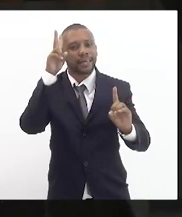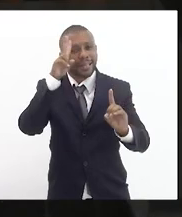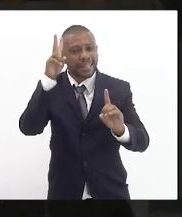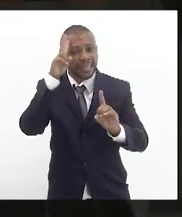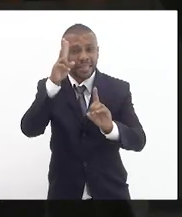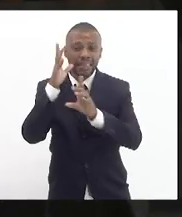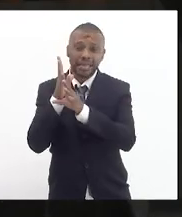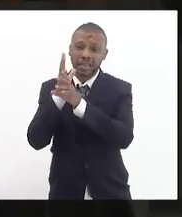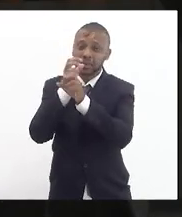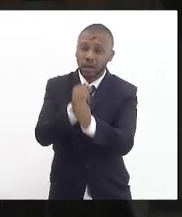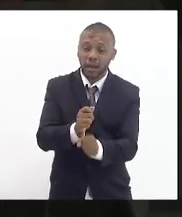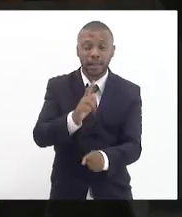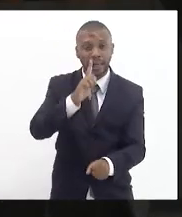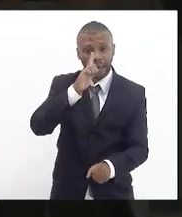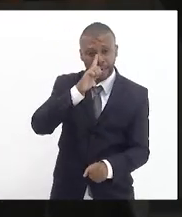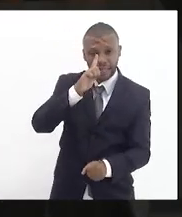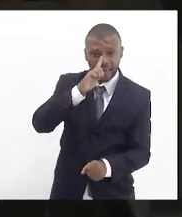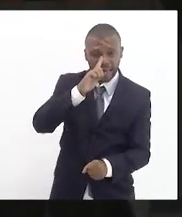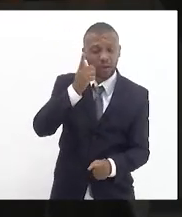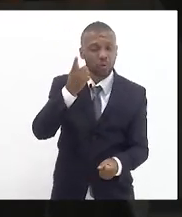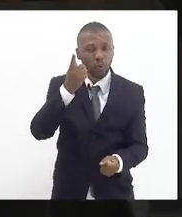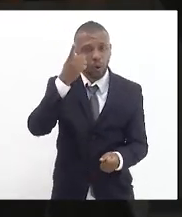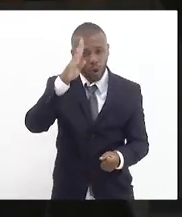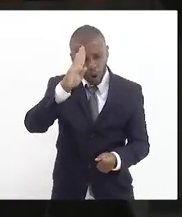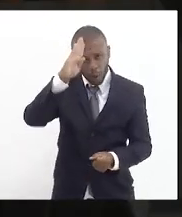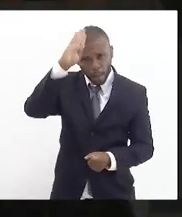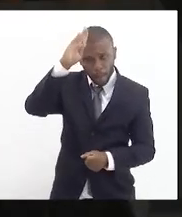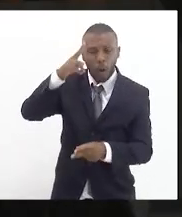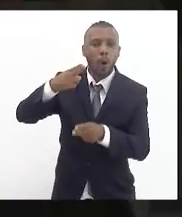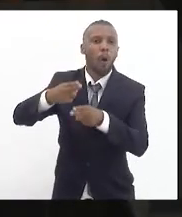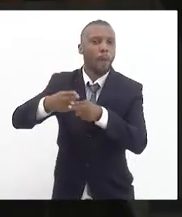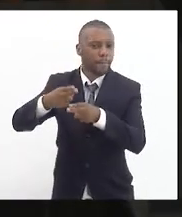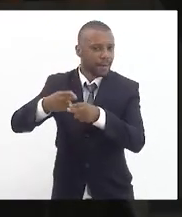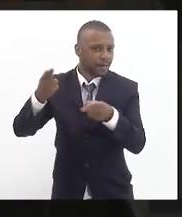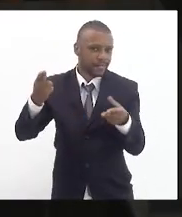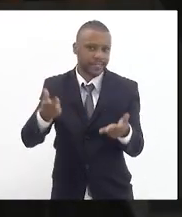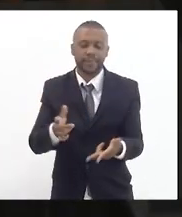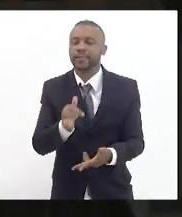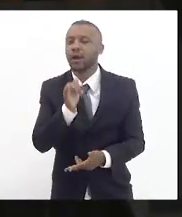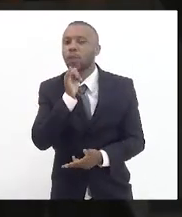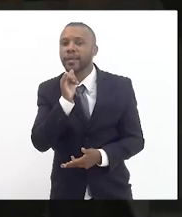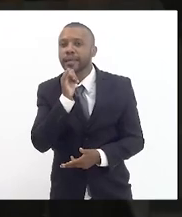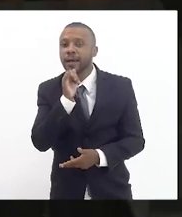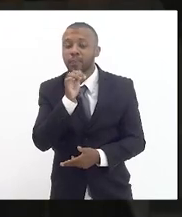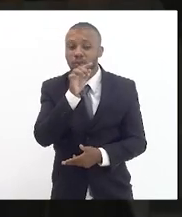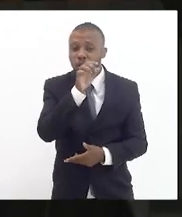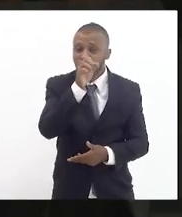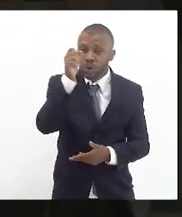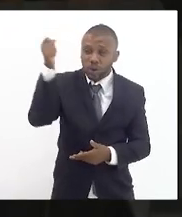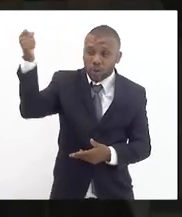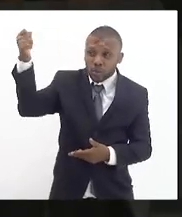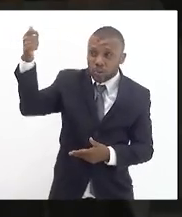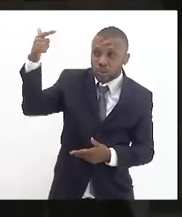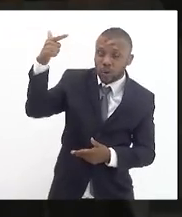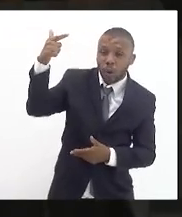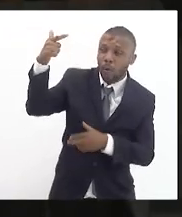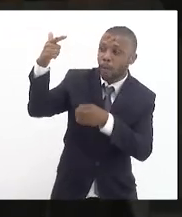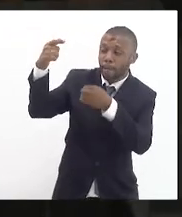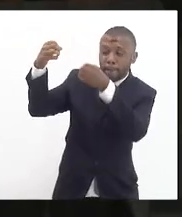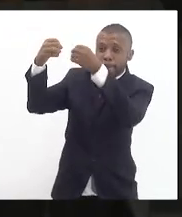greco-romana senão vejamos tô mais próximo ao sol ao mais